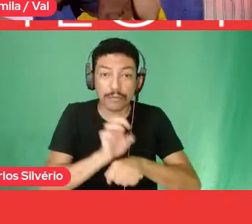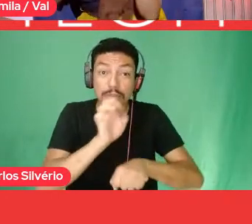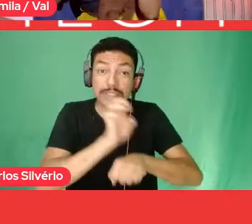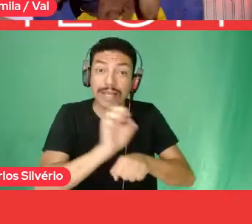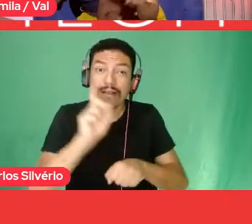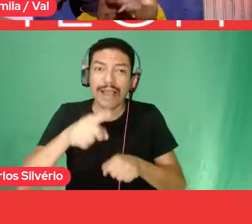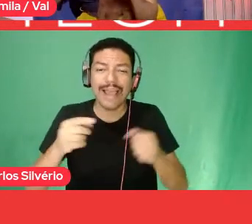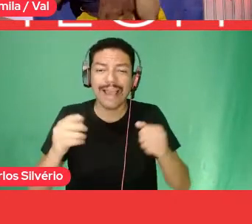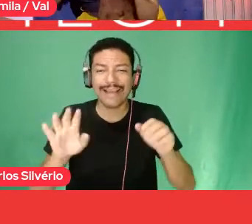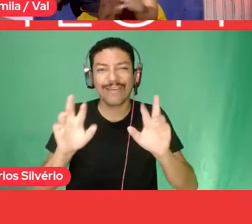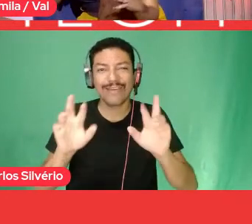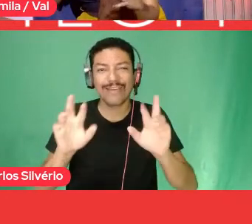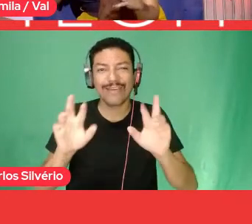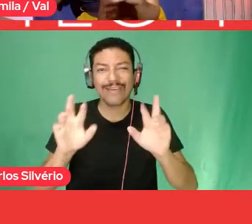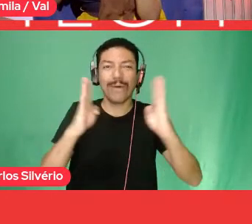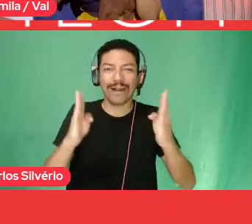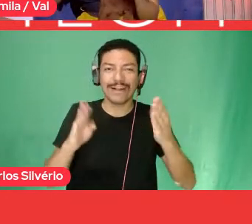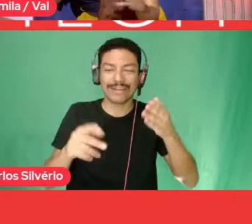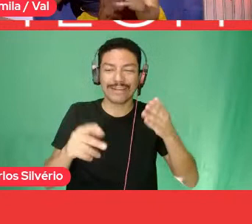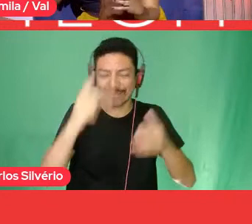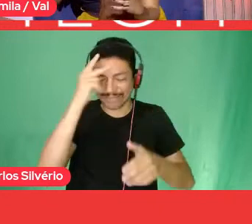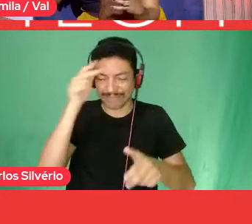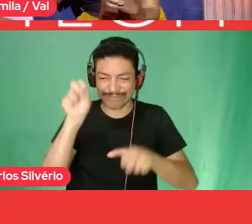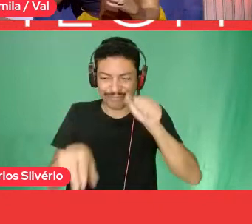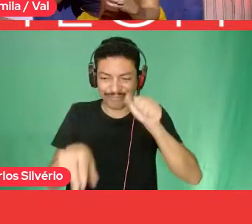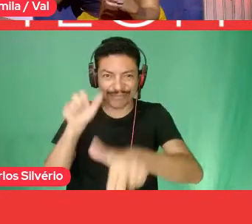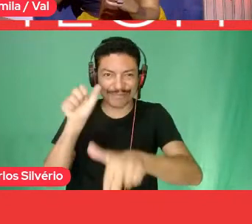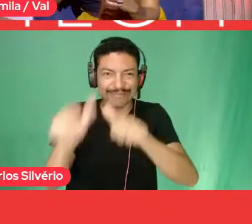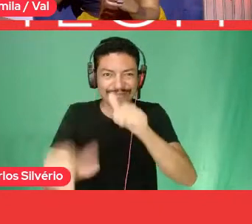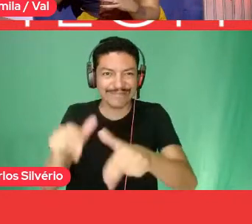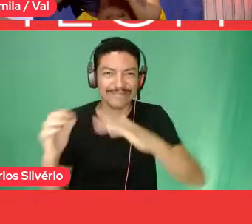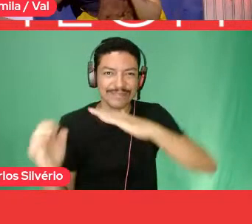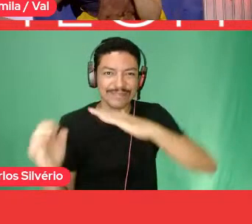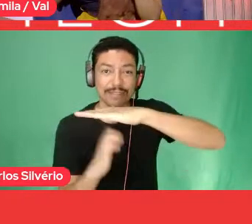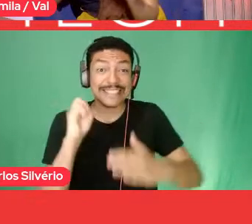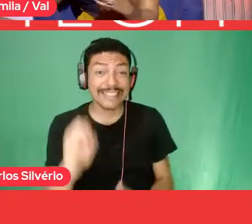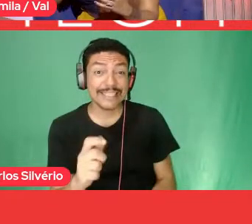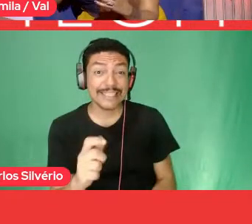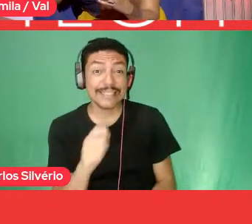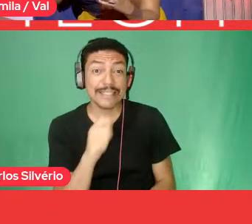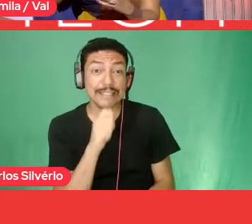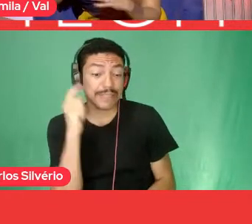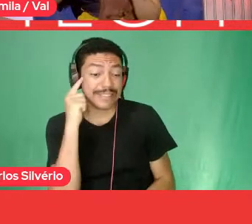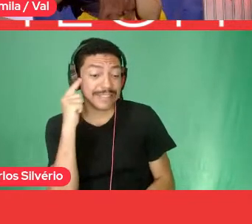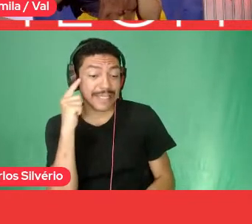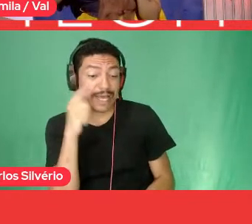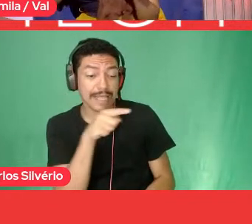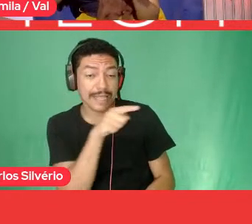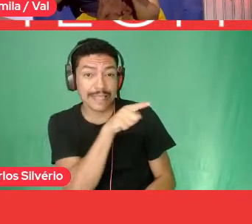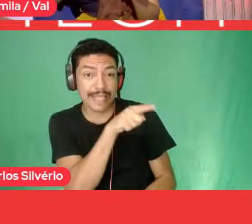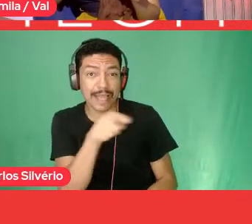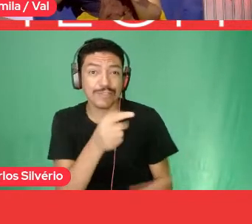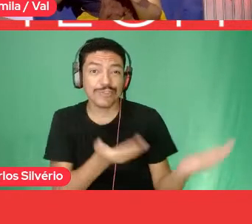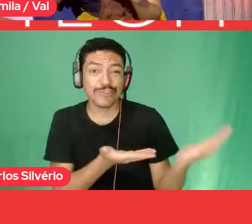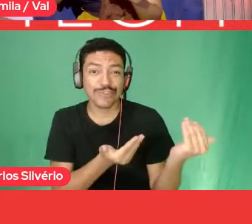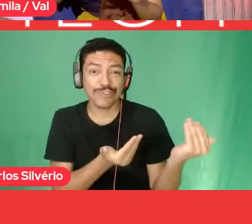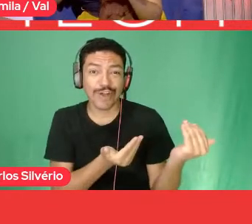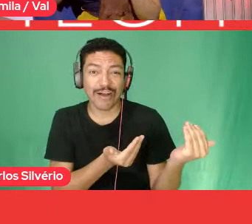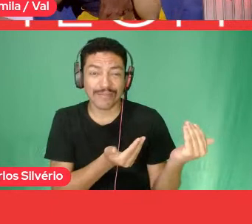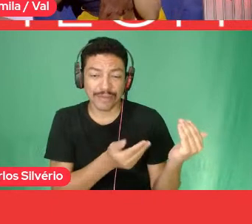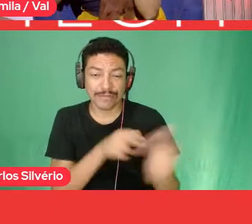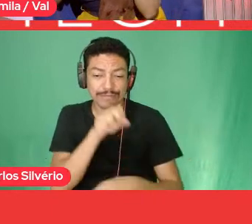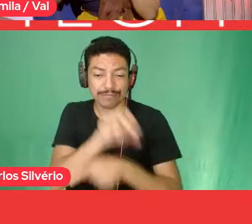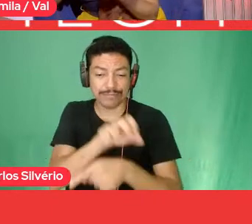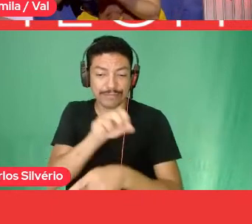empresa. Se a gente não pensa na estratégia de diversidade e inclusão nessa porta de entrada, né, em que momento que a